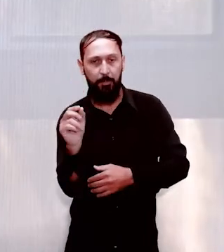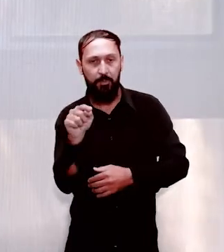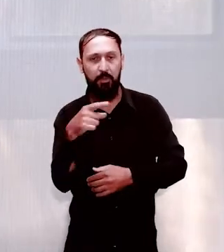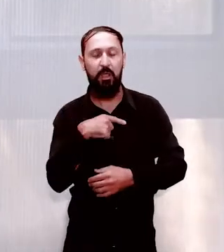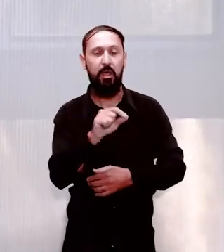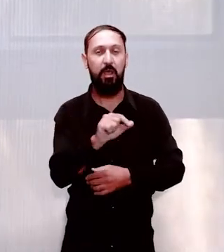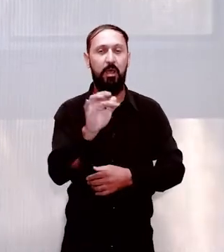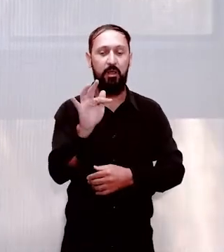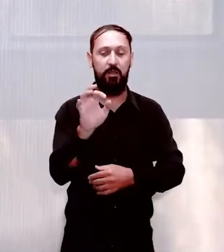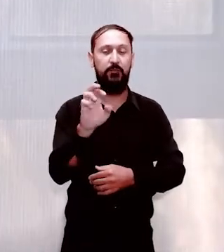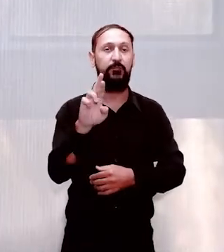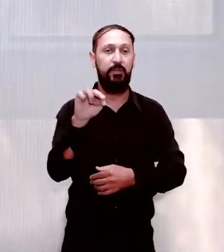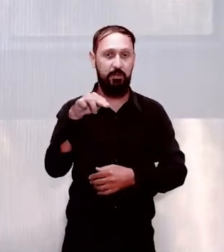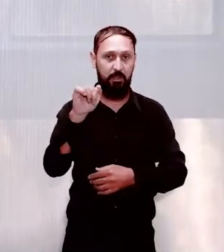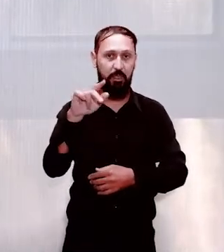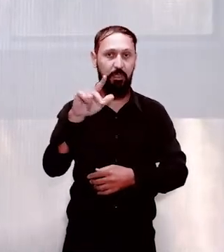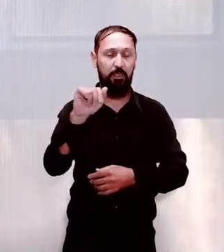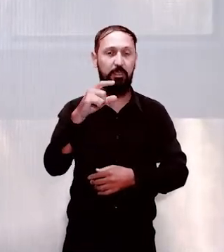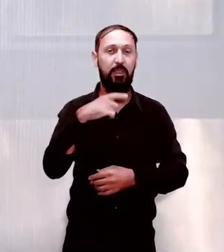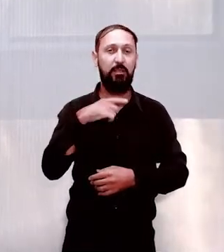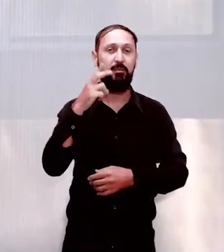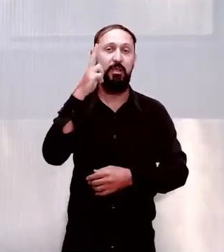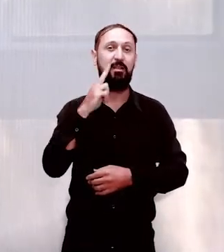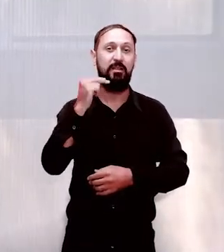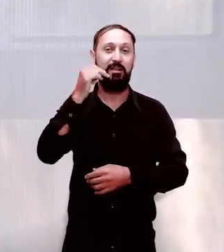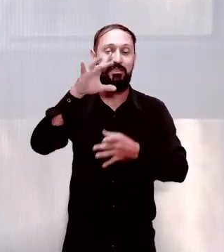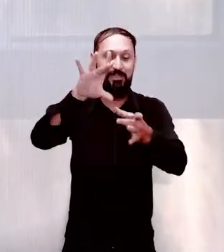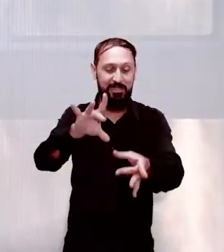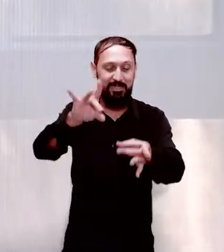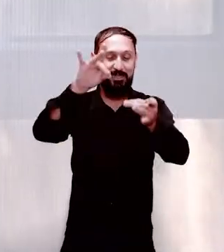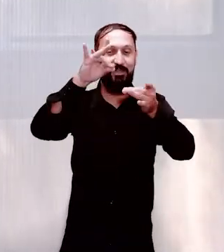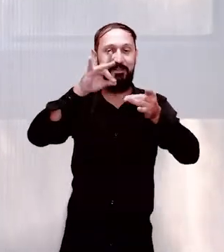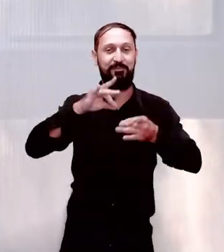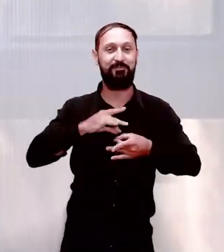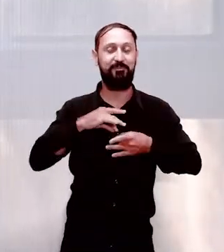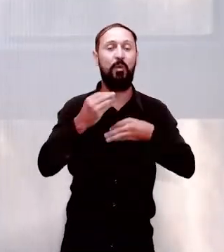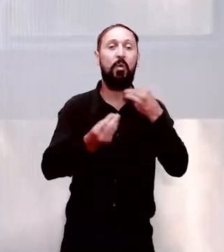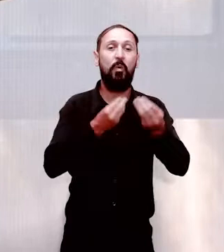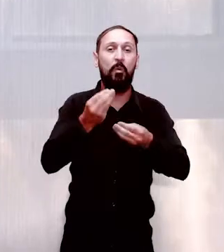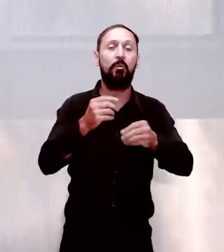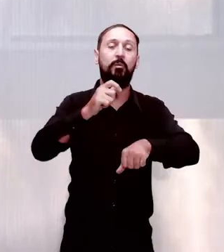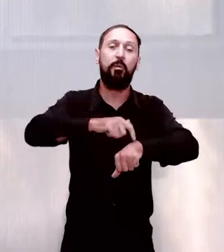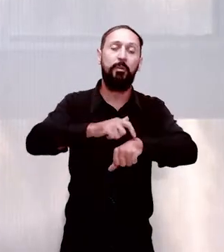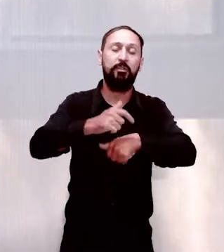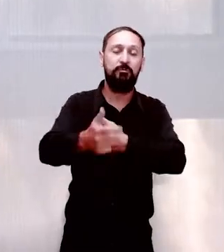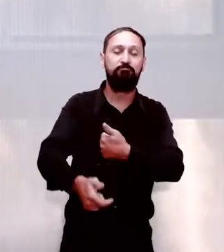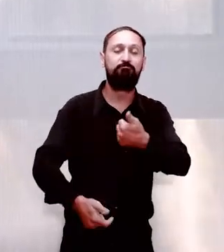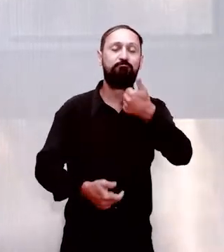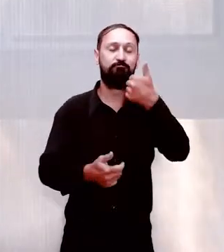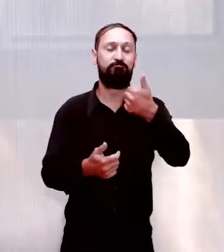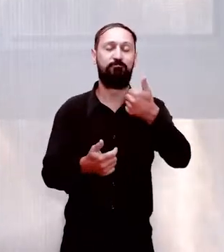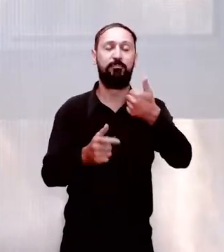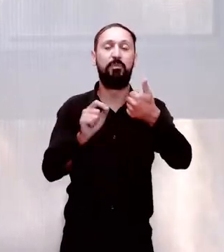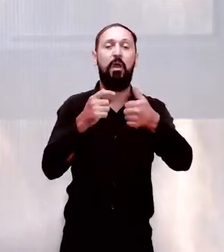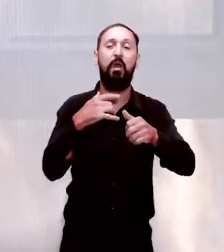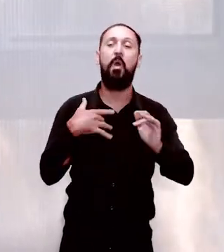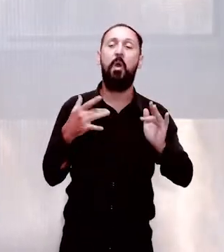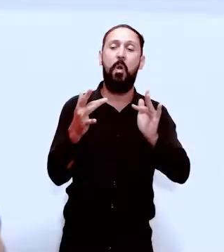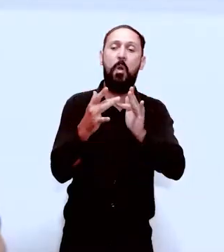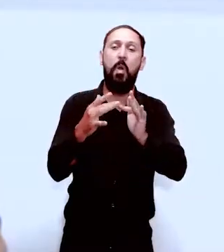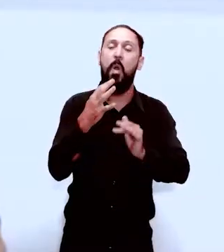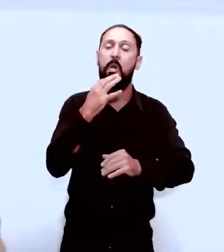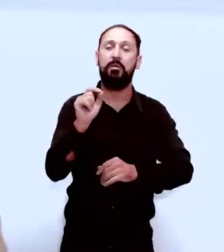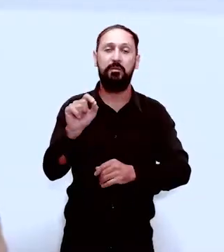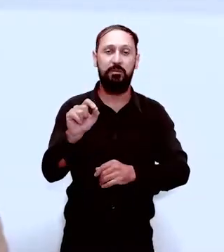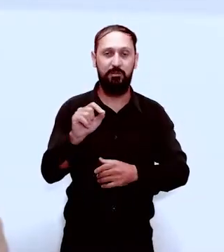disse, a Fernanda enegreceu, aí a questão de enegrecer como algo positivo, a partir do momento que te conheceu.